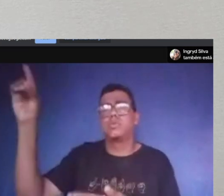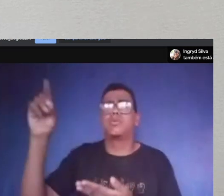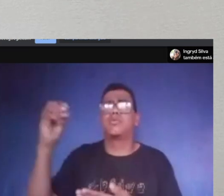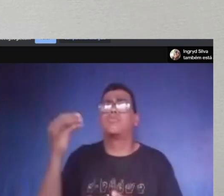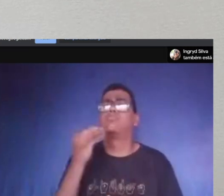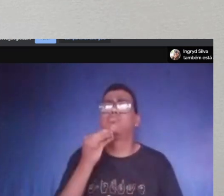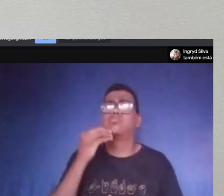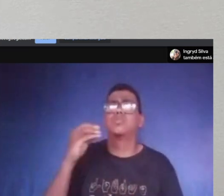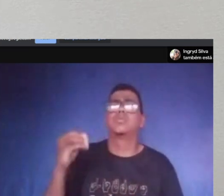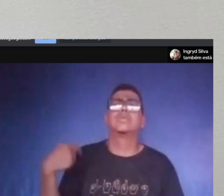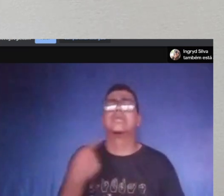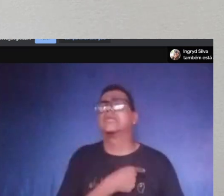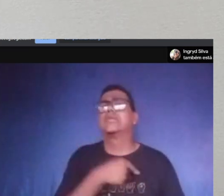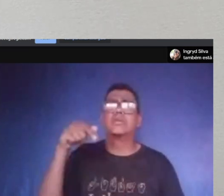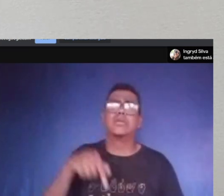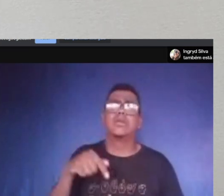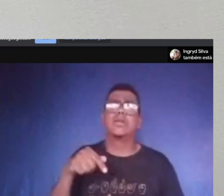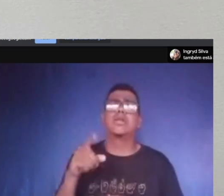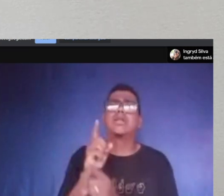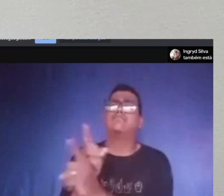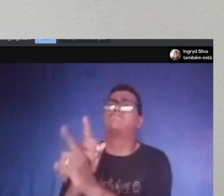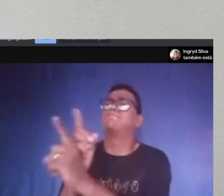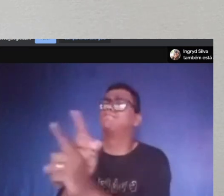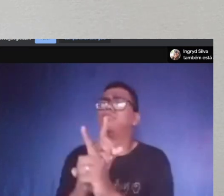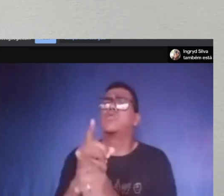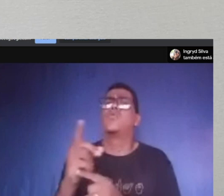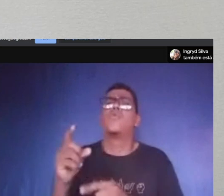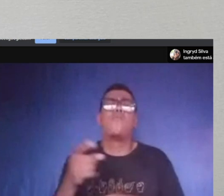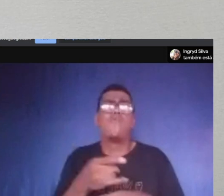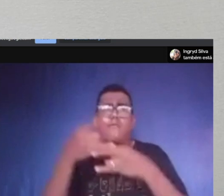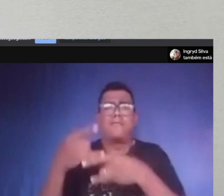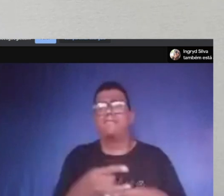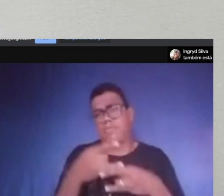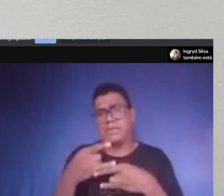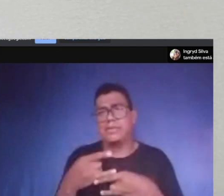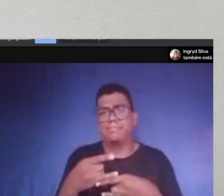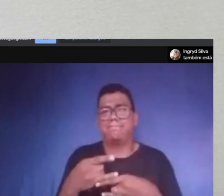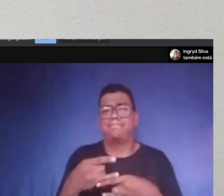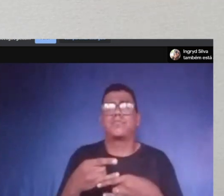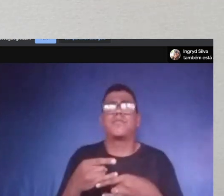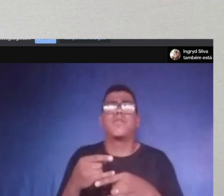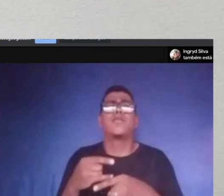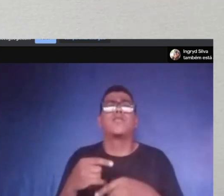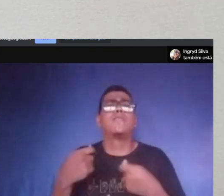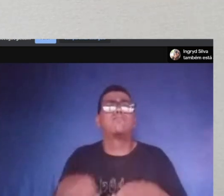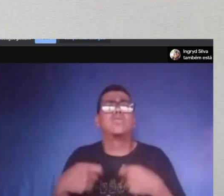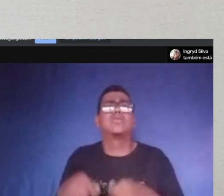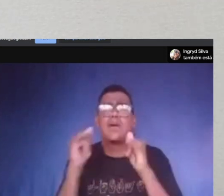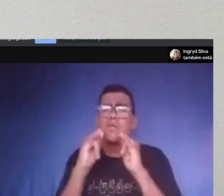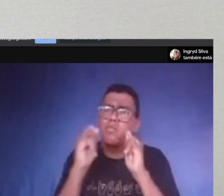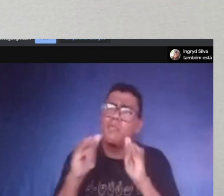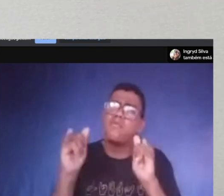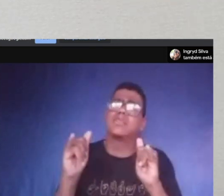pessoas que estão ao nosso redor, pelo nosso país. Amém? Senhor nosso Deus, nosso Pai, nós te